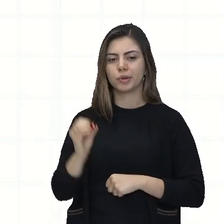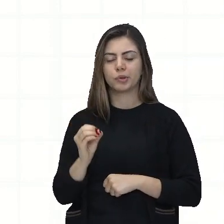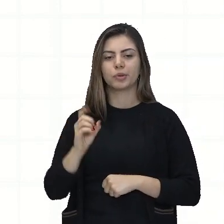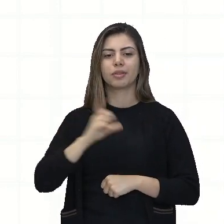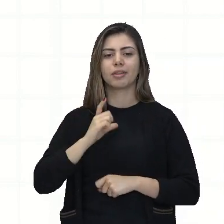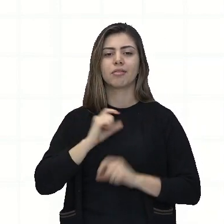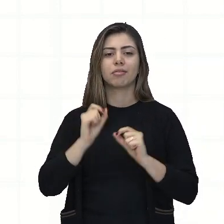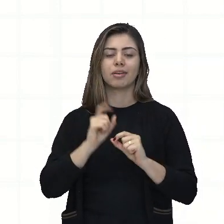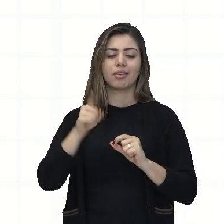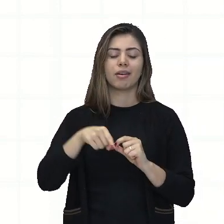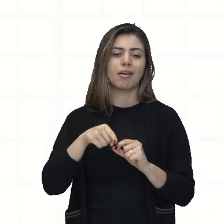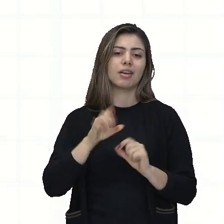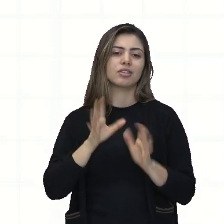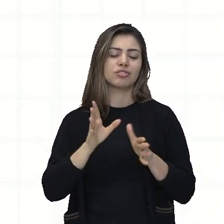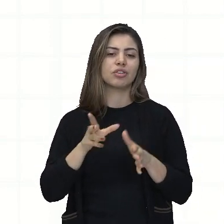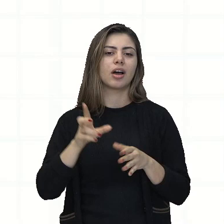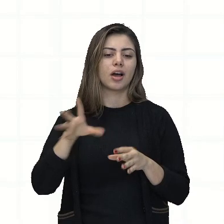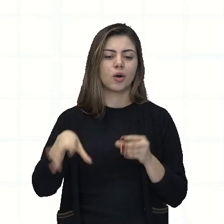verbal.